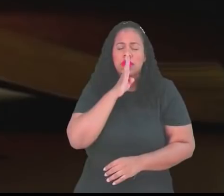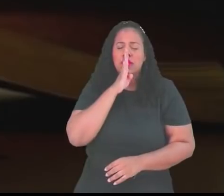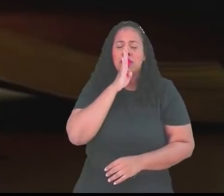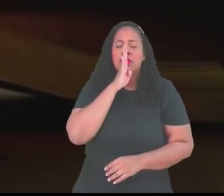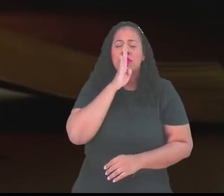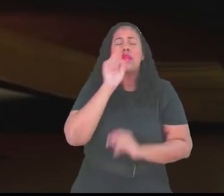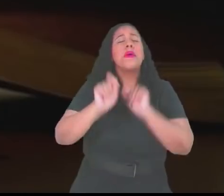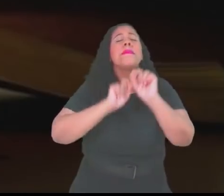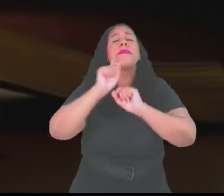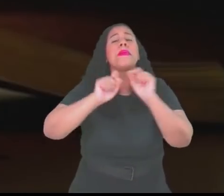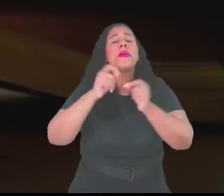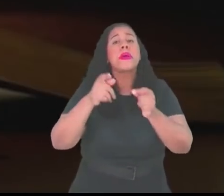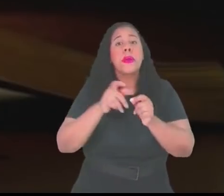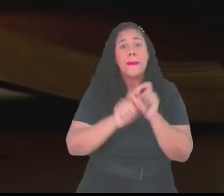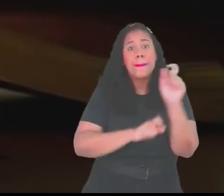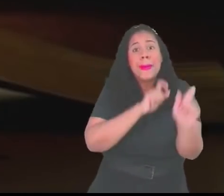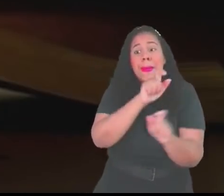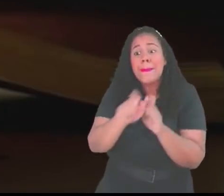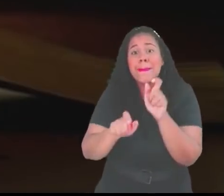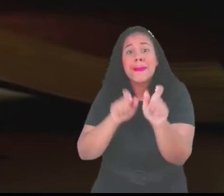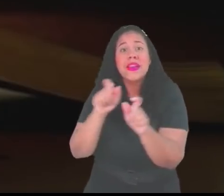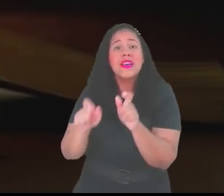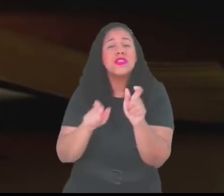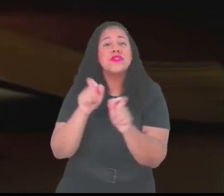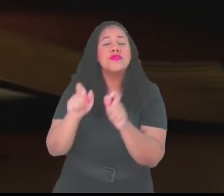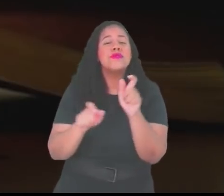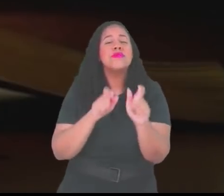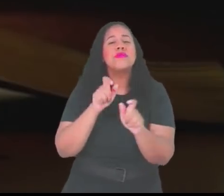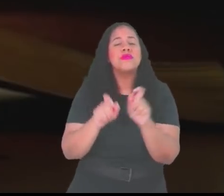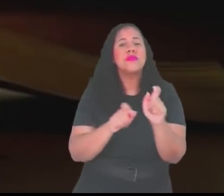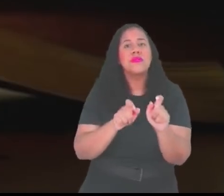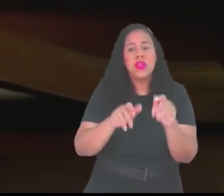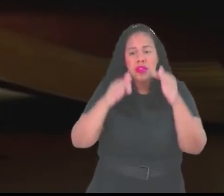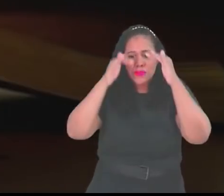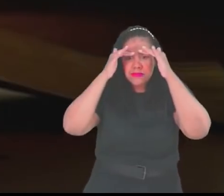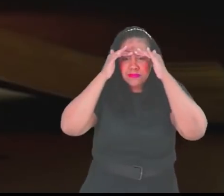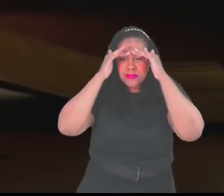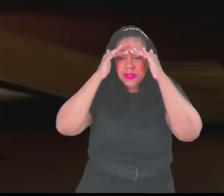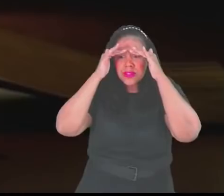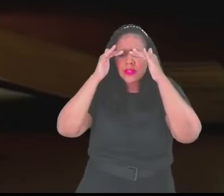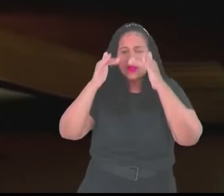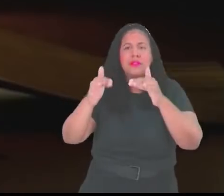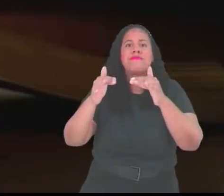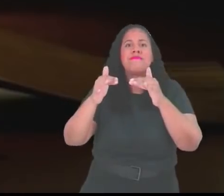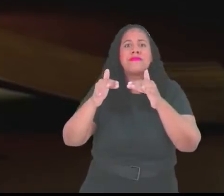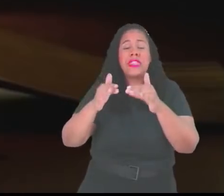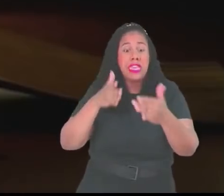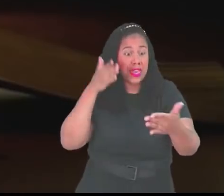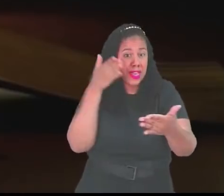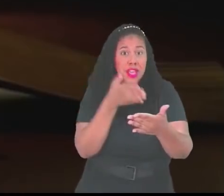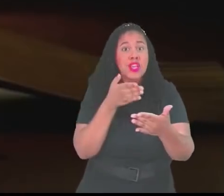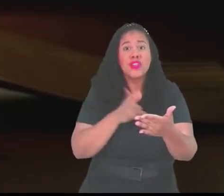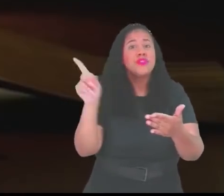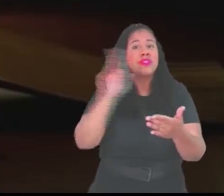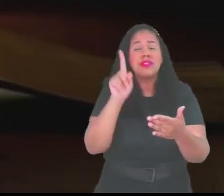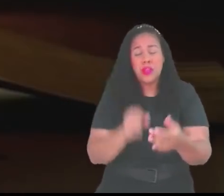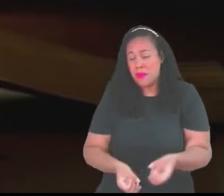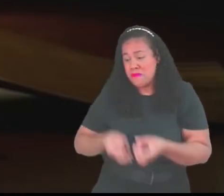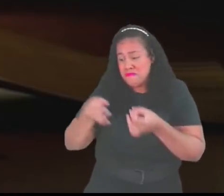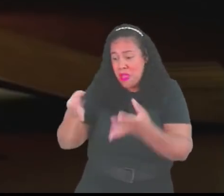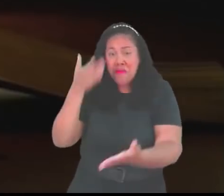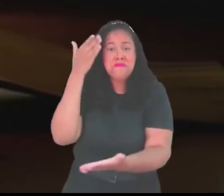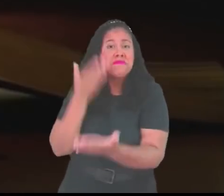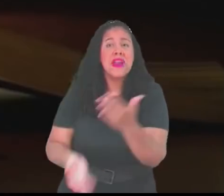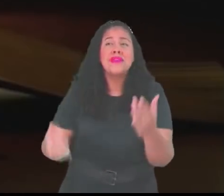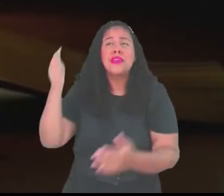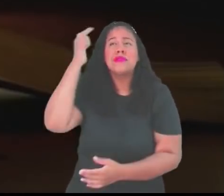quê? Para que as pessoas introspectassem isto aqui. Para que isto não ficasse vagueando